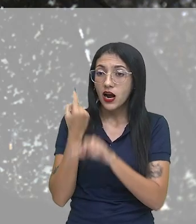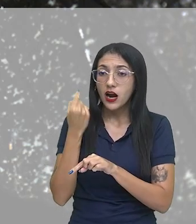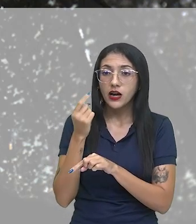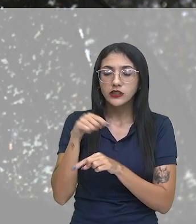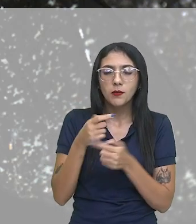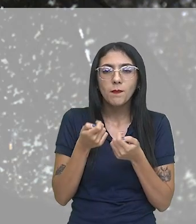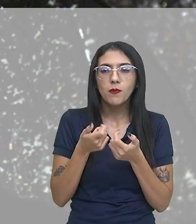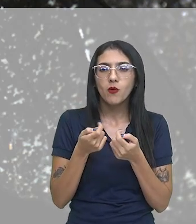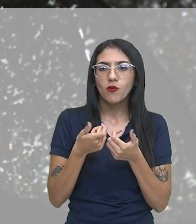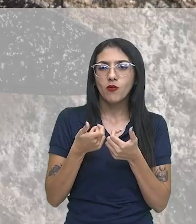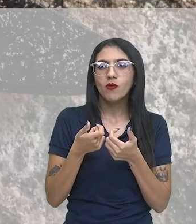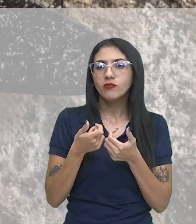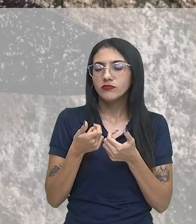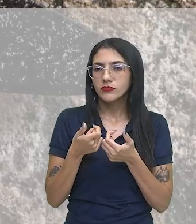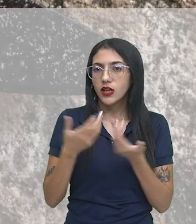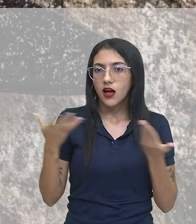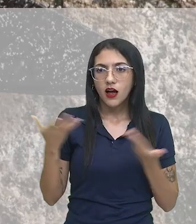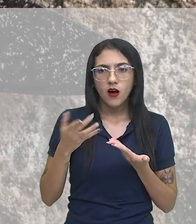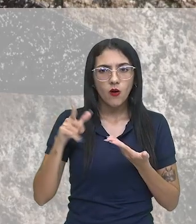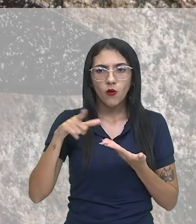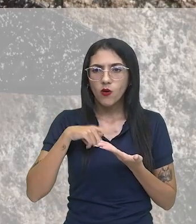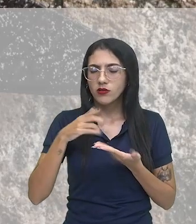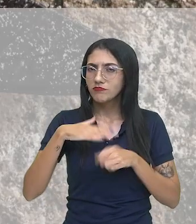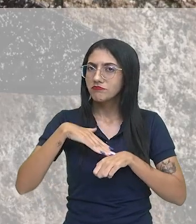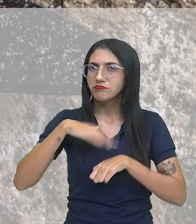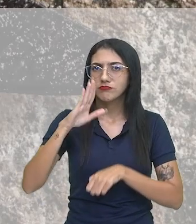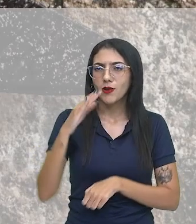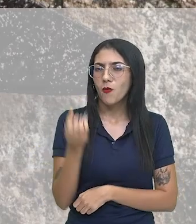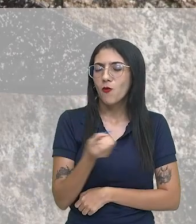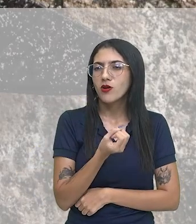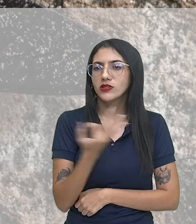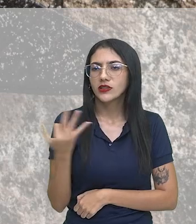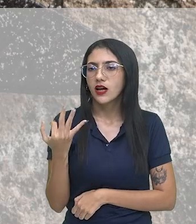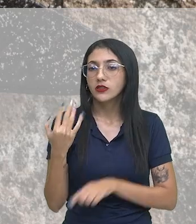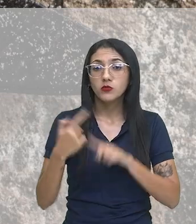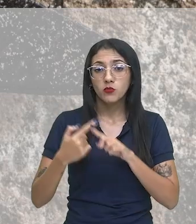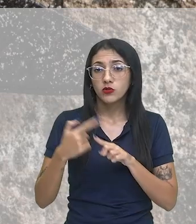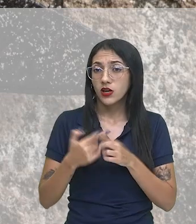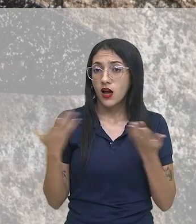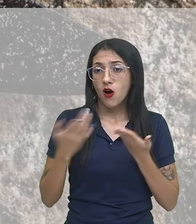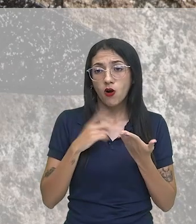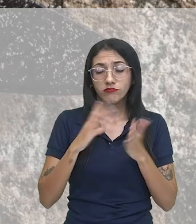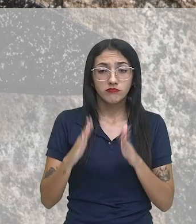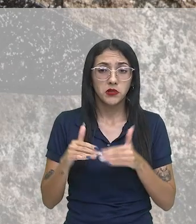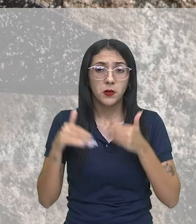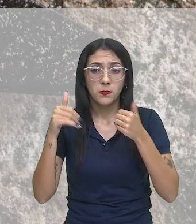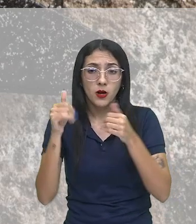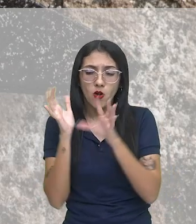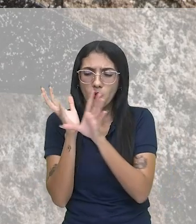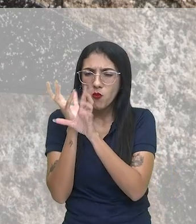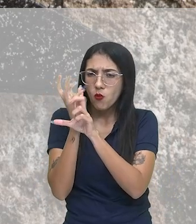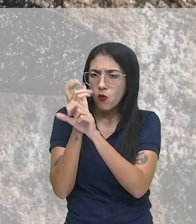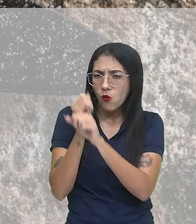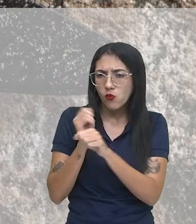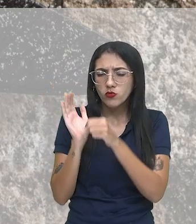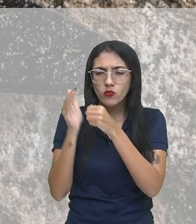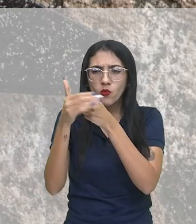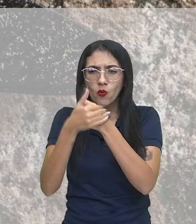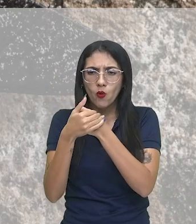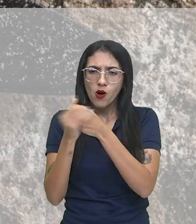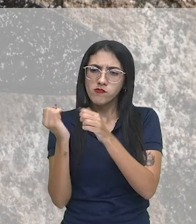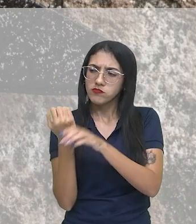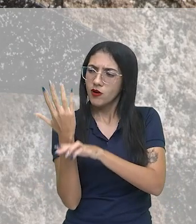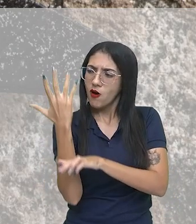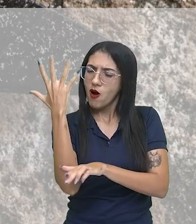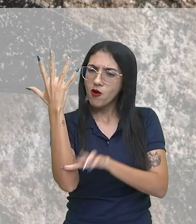à seleção natural, tornaram-se mais predominantes, pois estavam melhor camuflados contra os troncos escurecidos